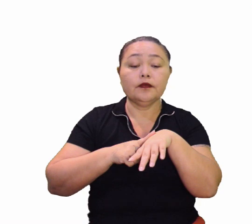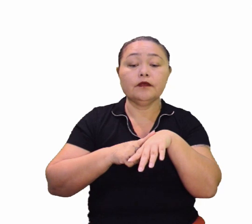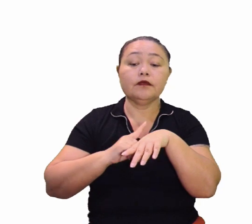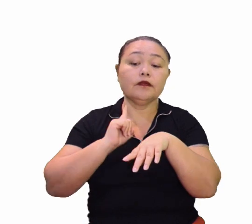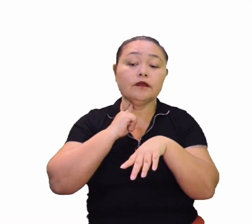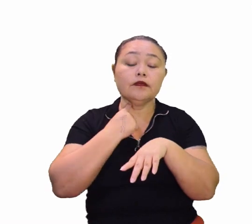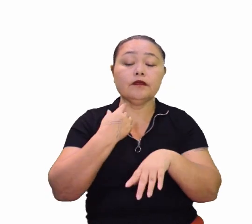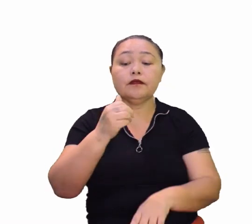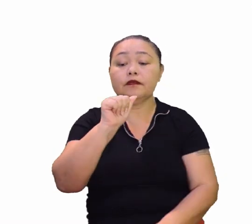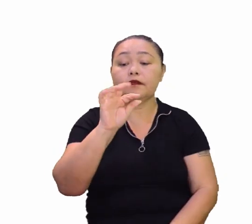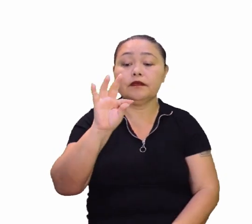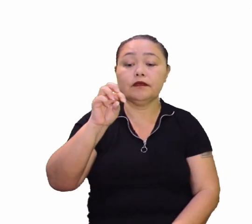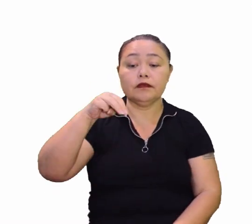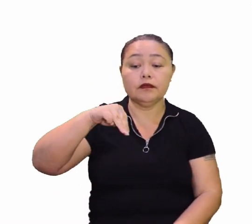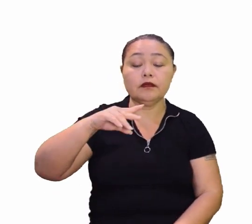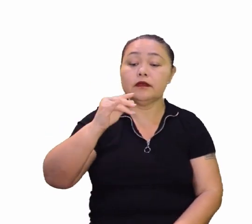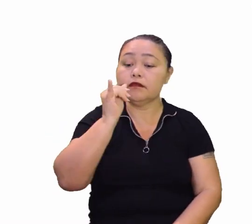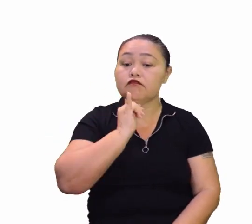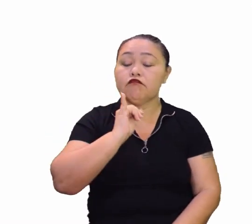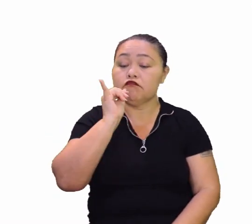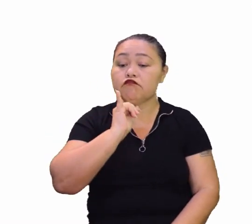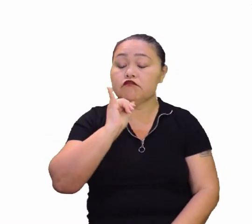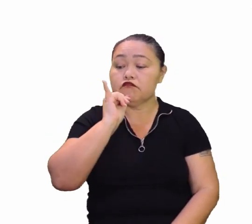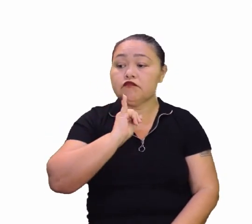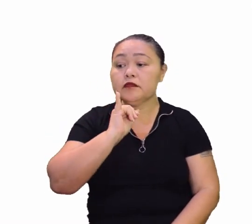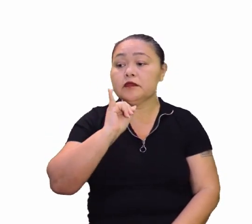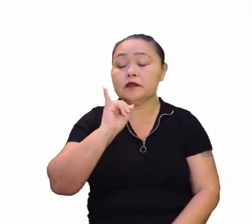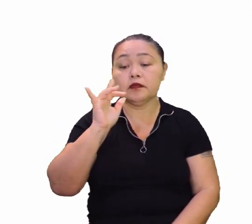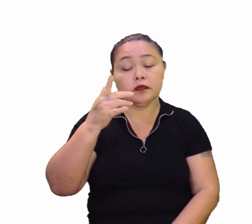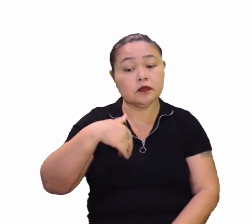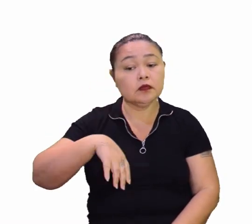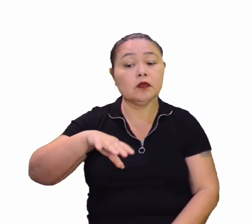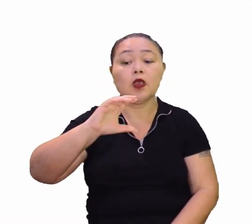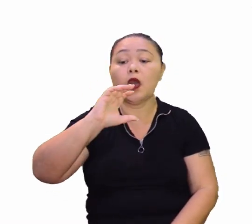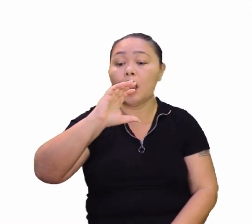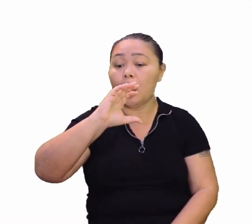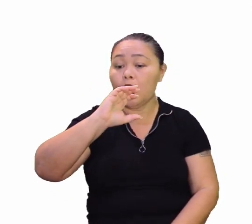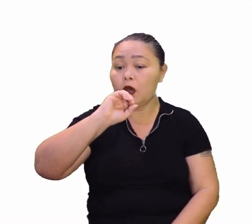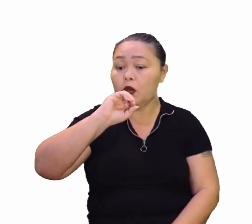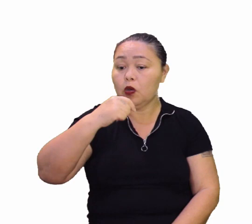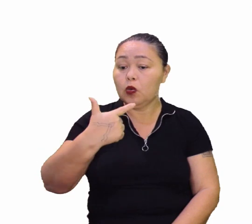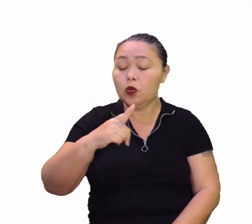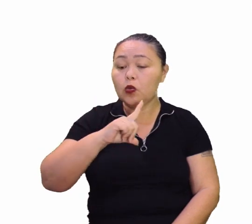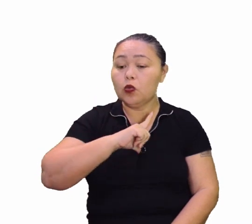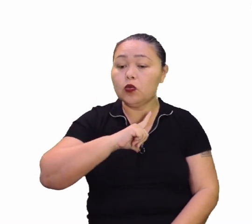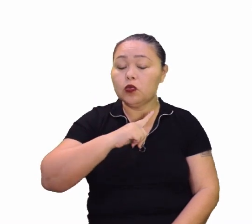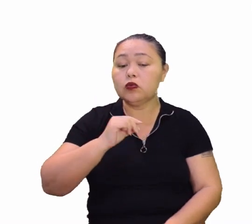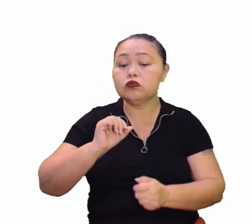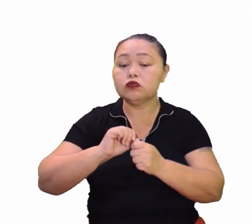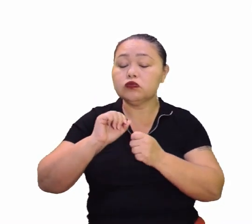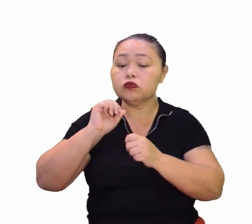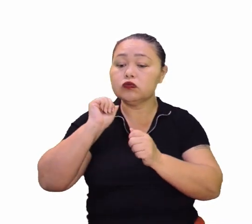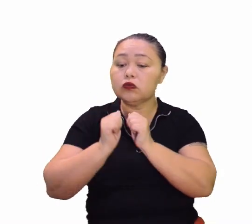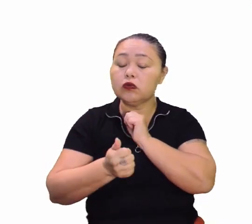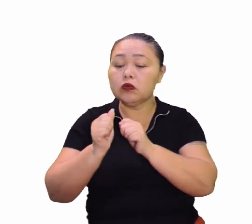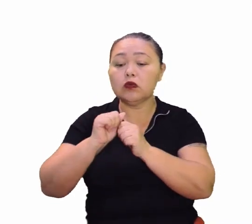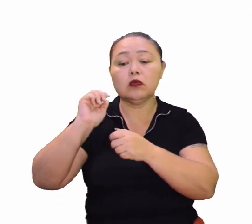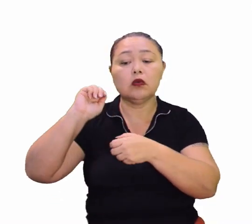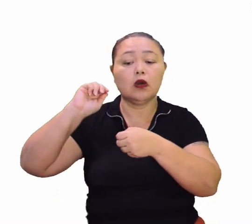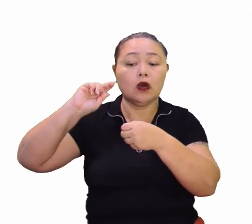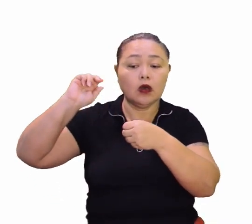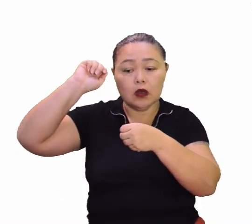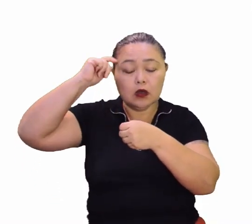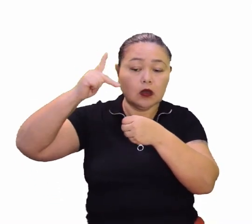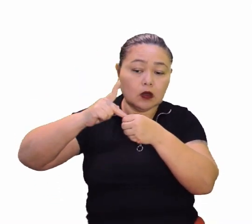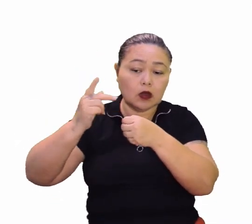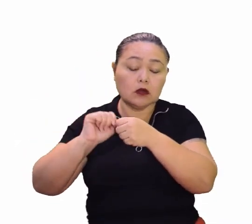da poluição atmosférica. Por exemplo, o monóxido de carbono, Ele tem origem da combustão incompleta do